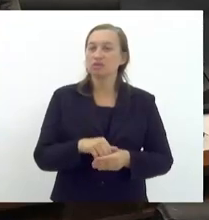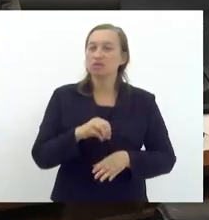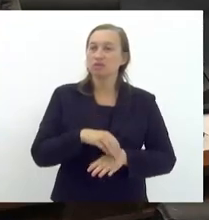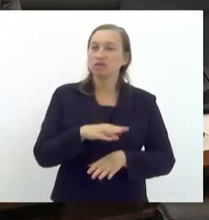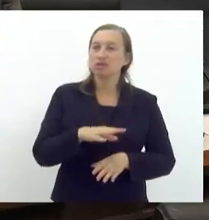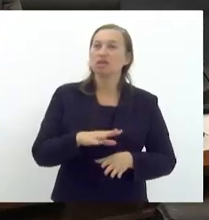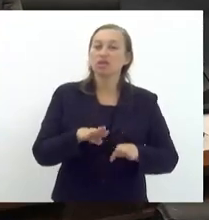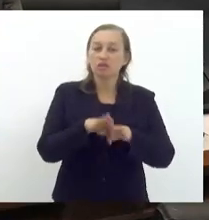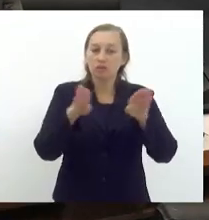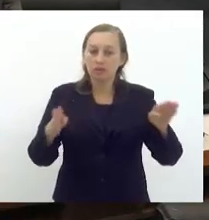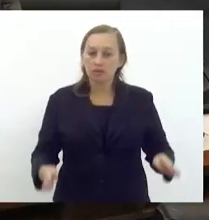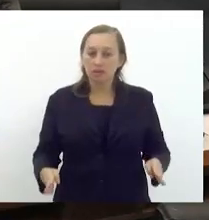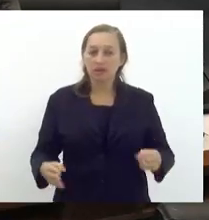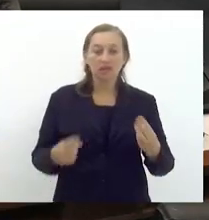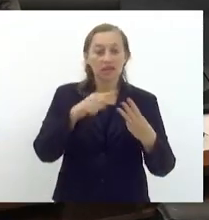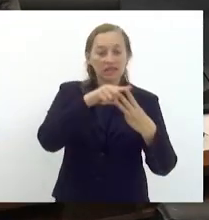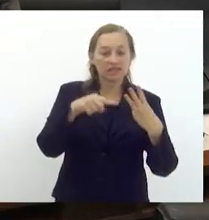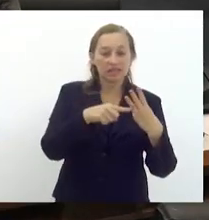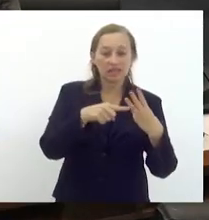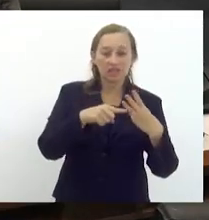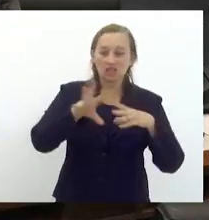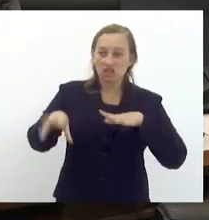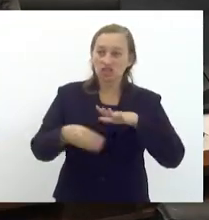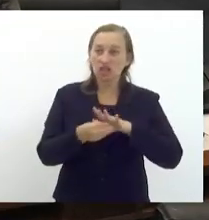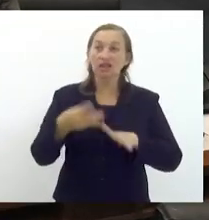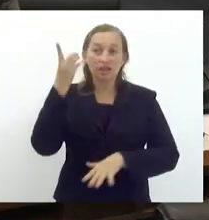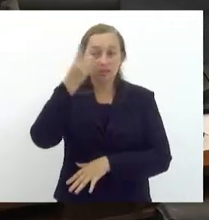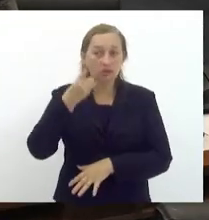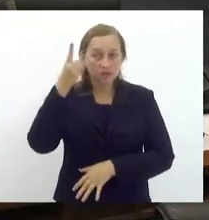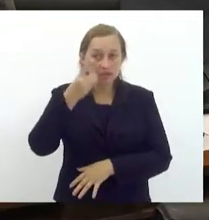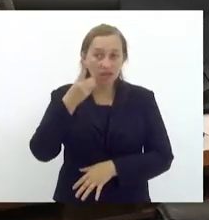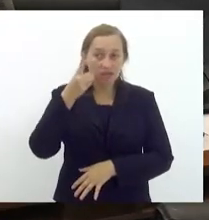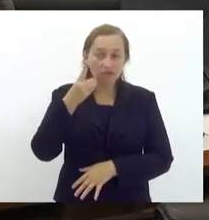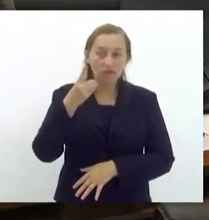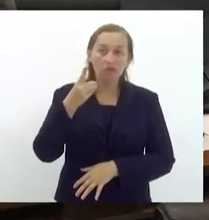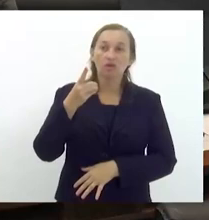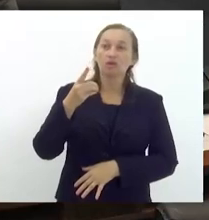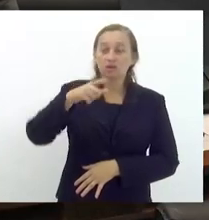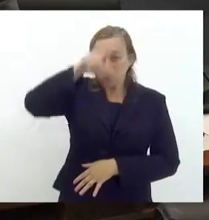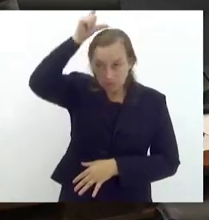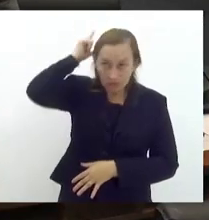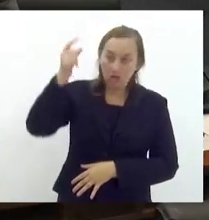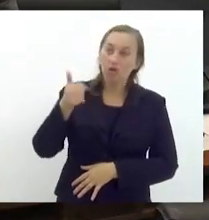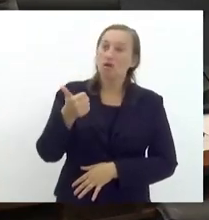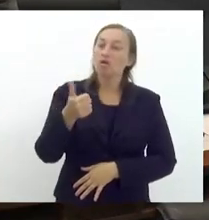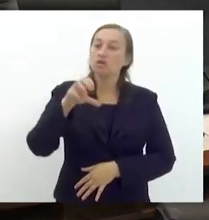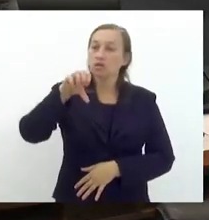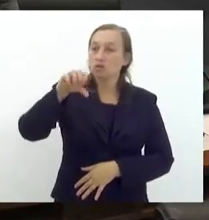sobre a mesa três destaques Deputado Luiz Paulo das emendas 19:11